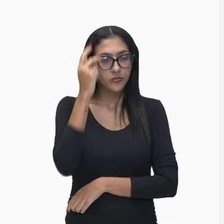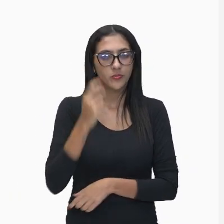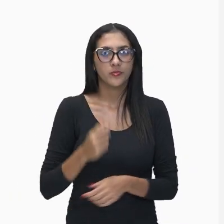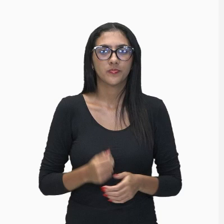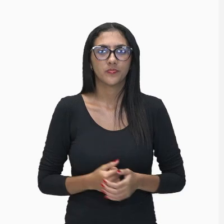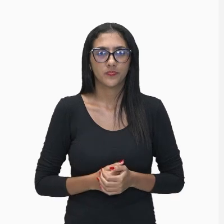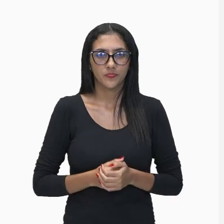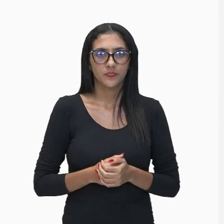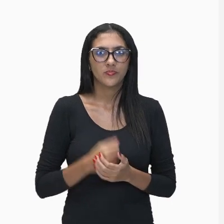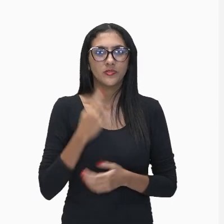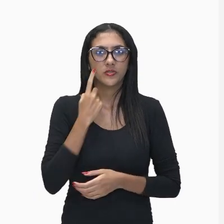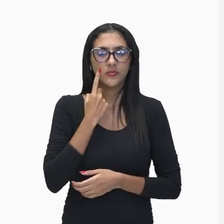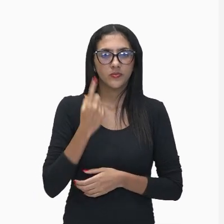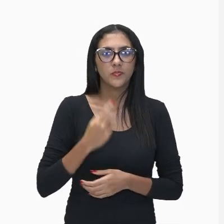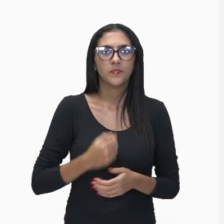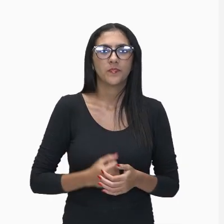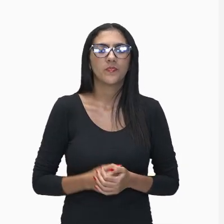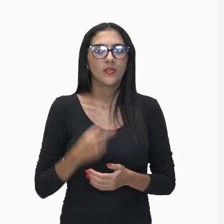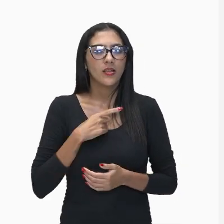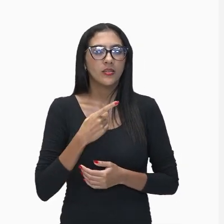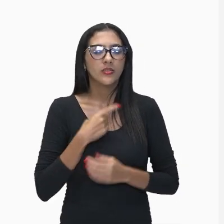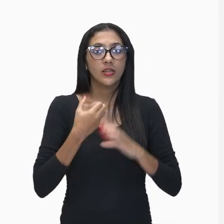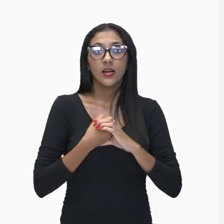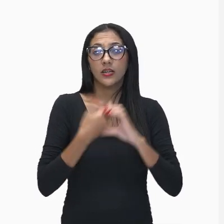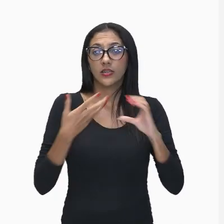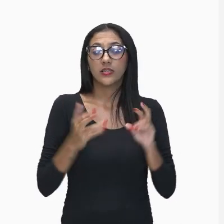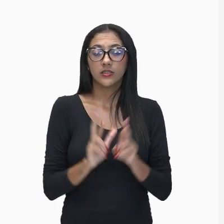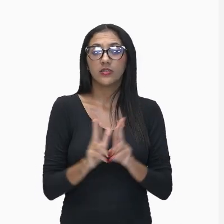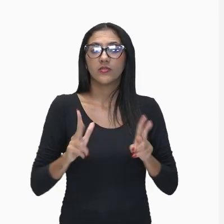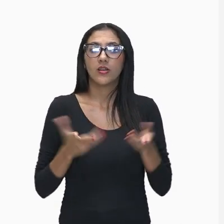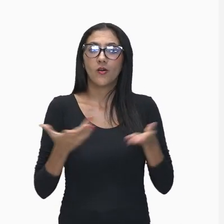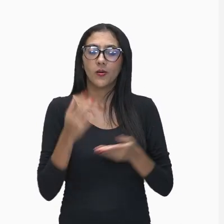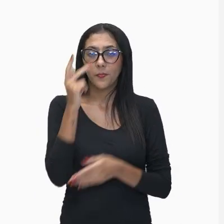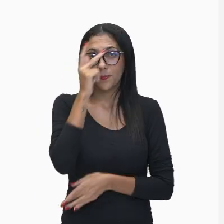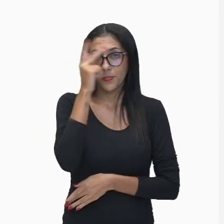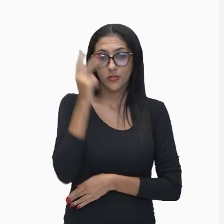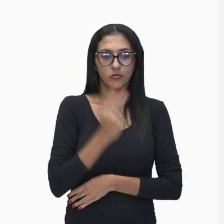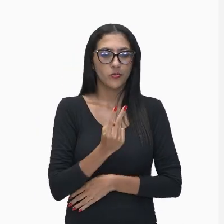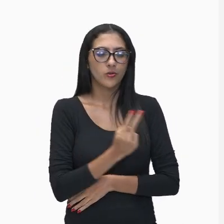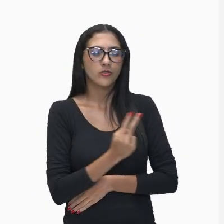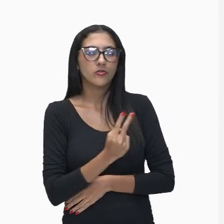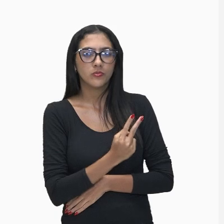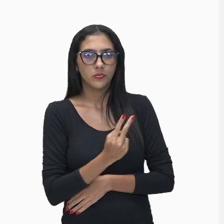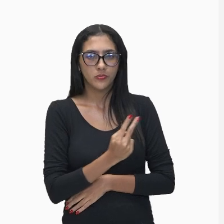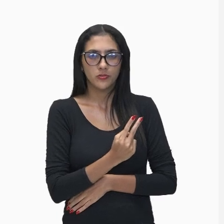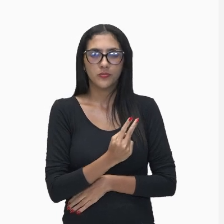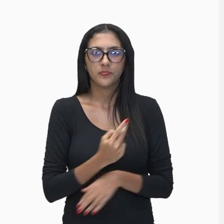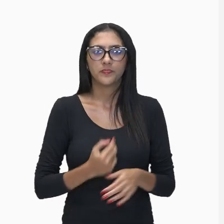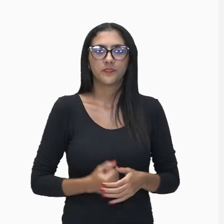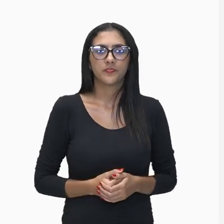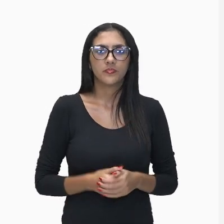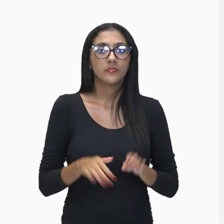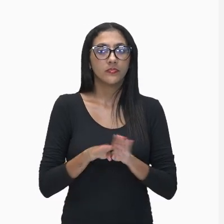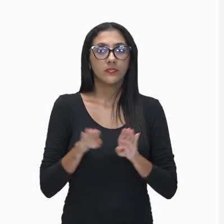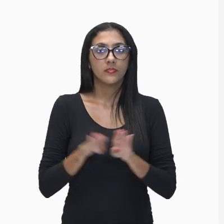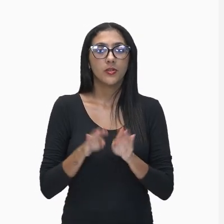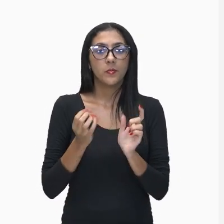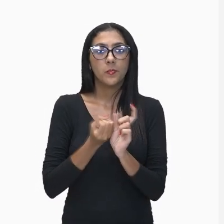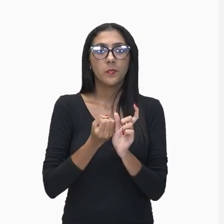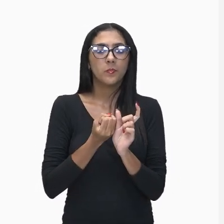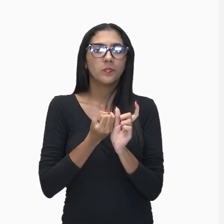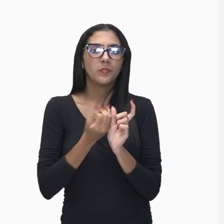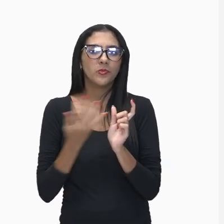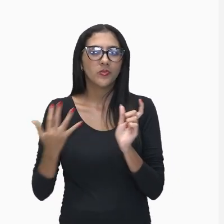segundo exemplo, dois elementos, Marta e João, então, plural. E percebo que Marta e João corresponde